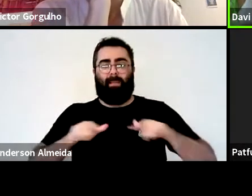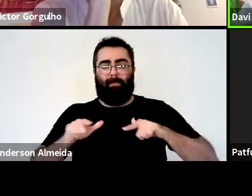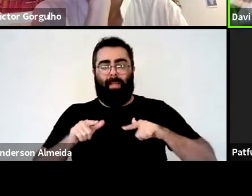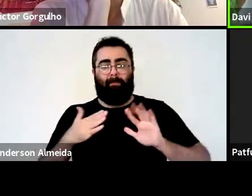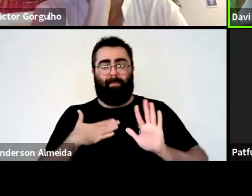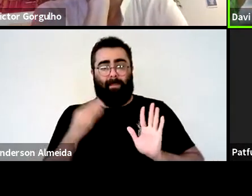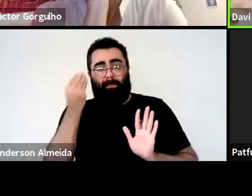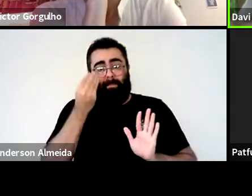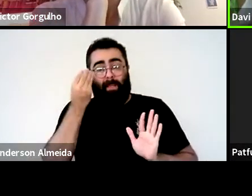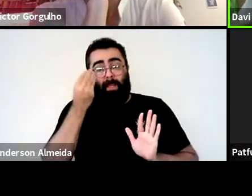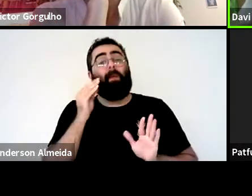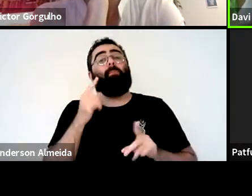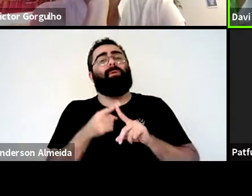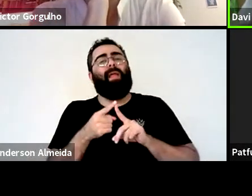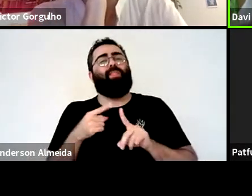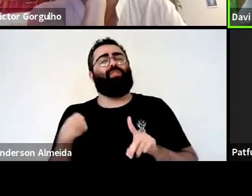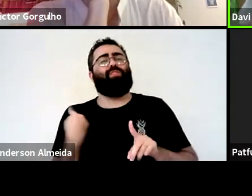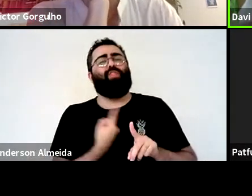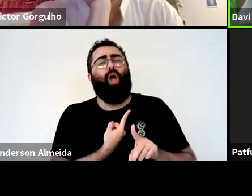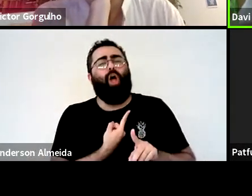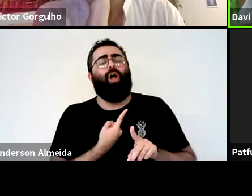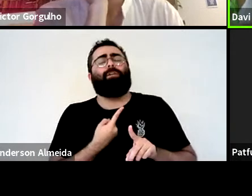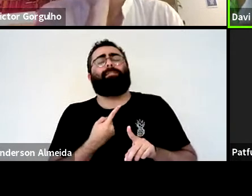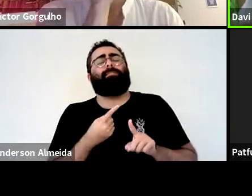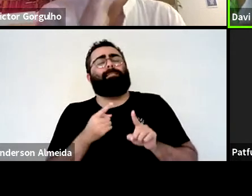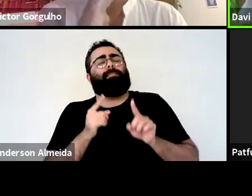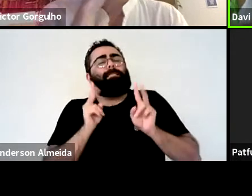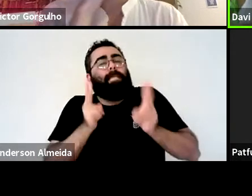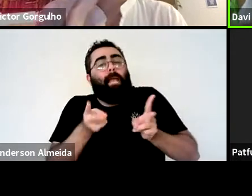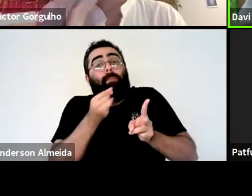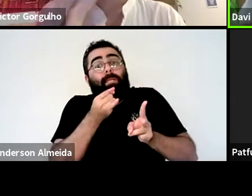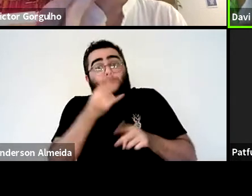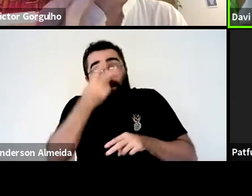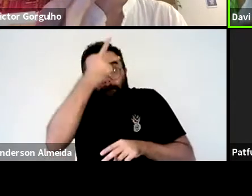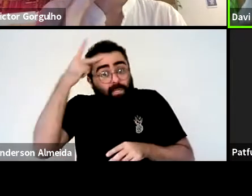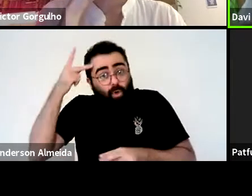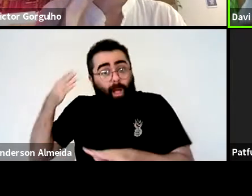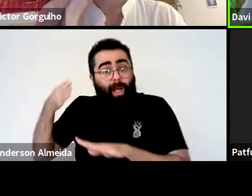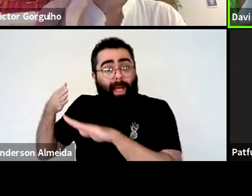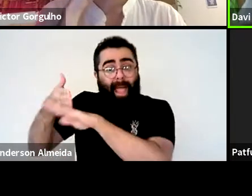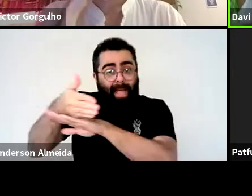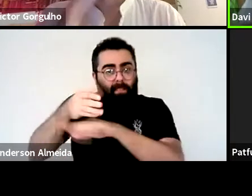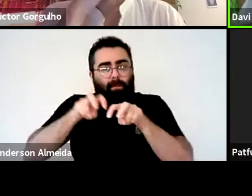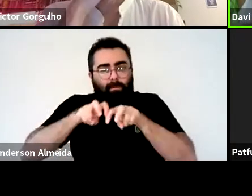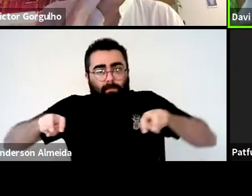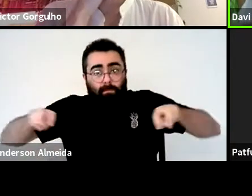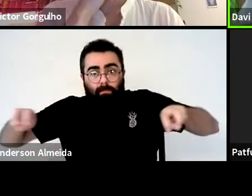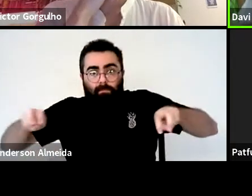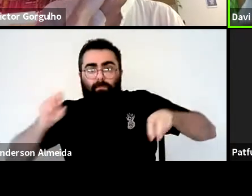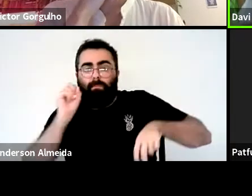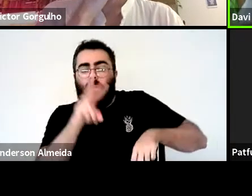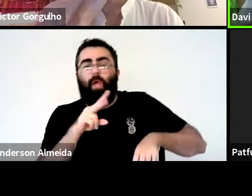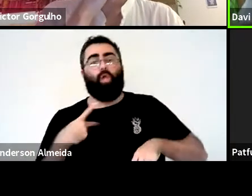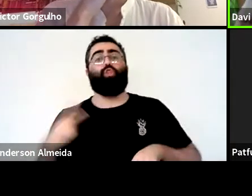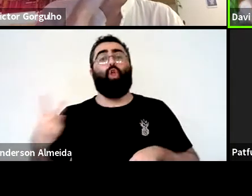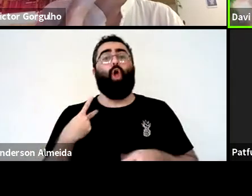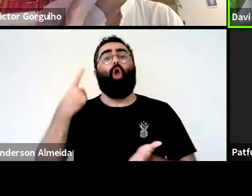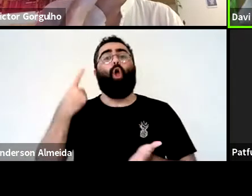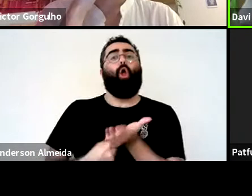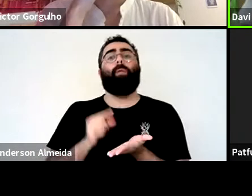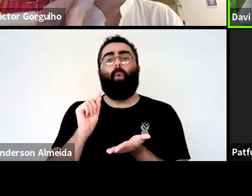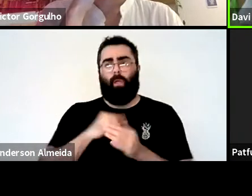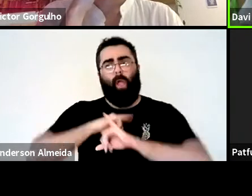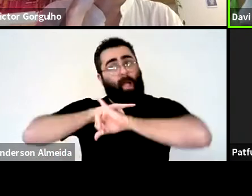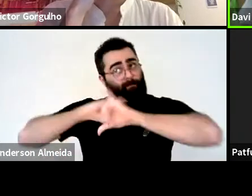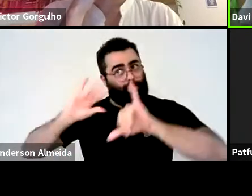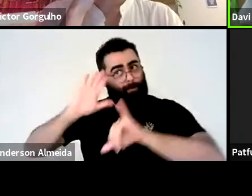público chega, ou, enfim, quando ele entra para acontecer, eu acho que esse é um acordo que acontece sempre, que é tipo, vocês estão aqui, a gente está